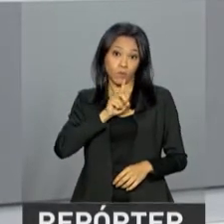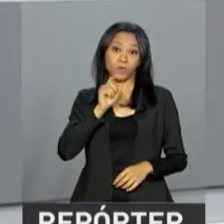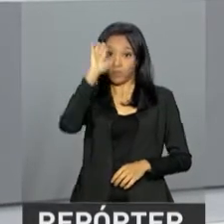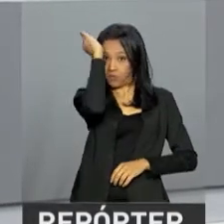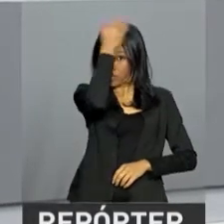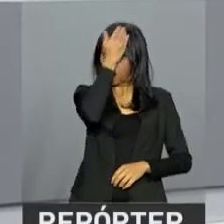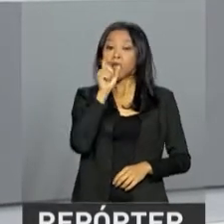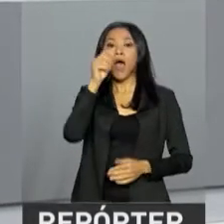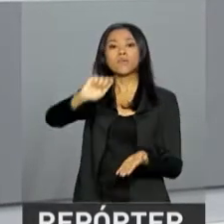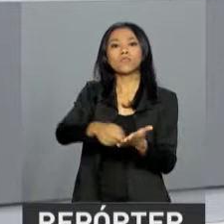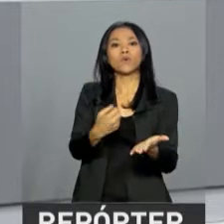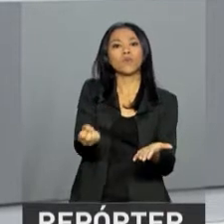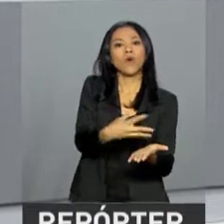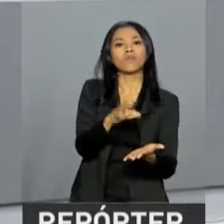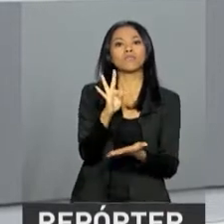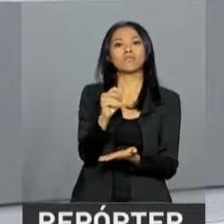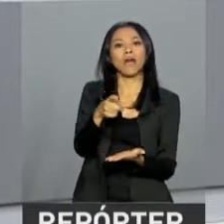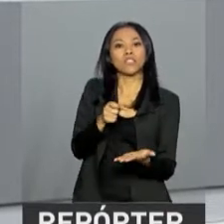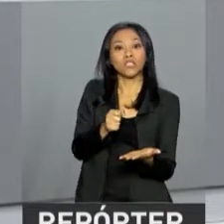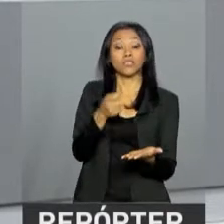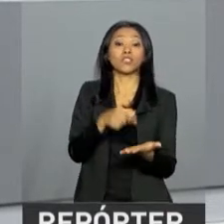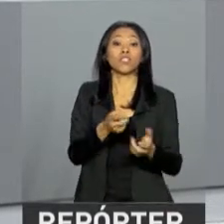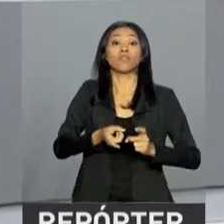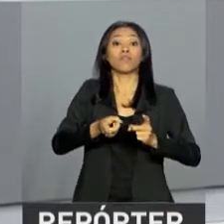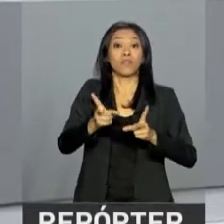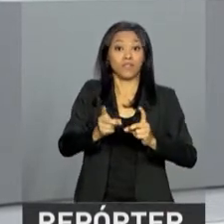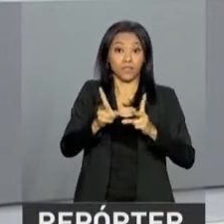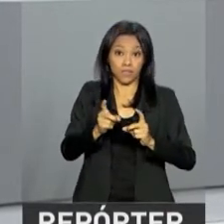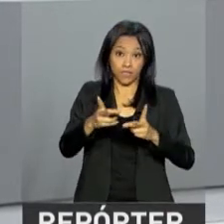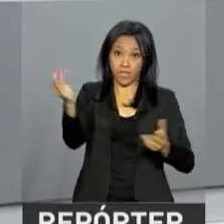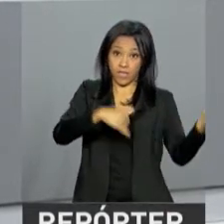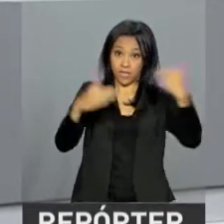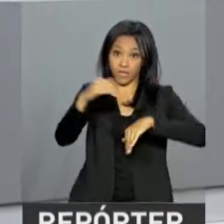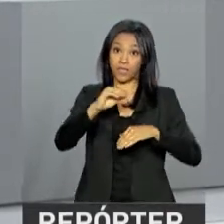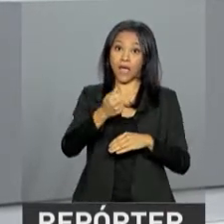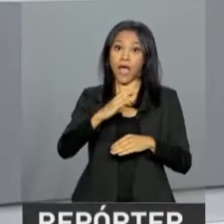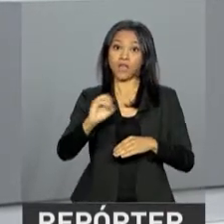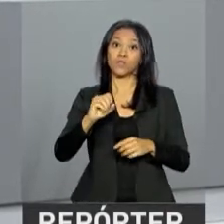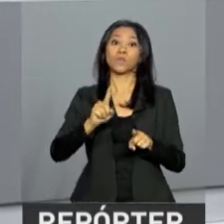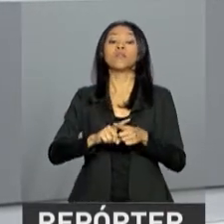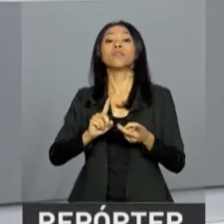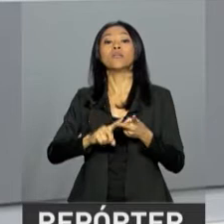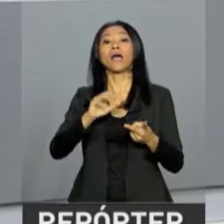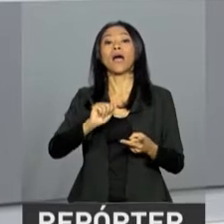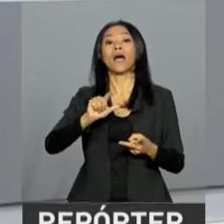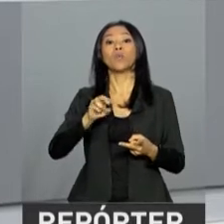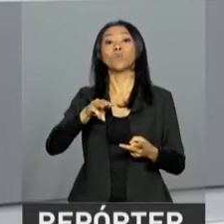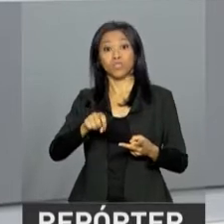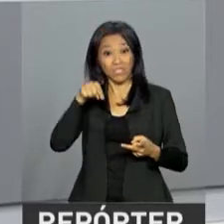assinou a criação de novas taxas para a importação de aço e alumínio de acordo com o governo brasileiro a medida vai impactar as